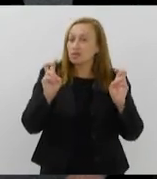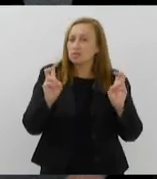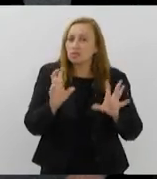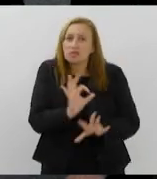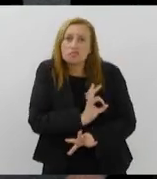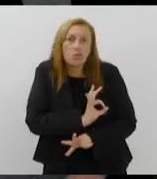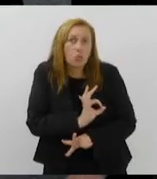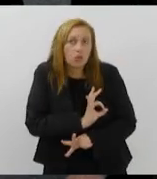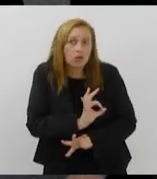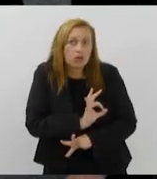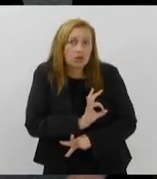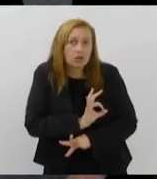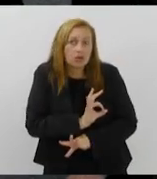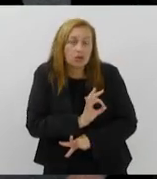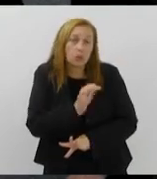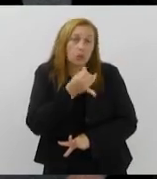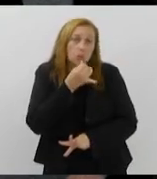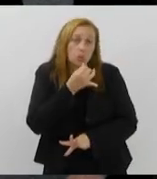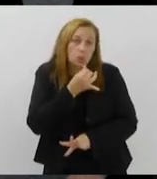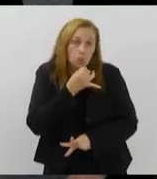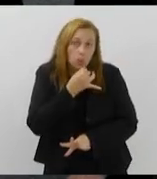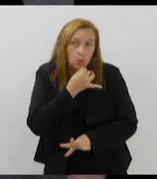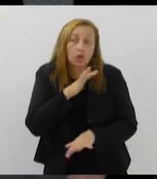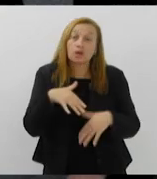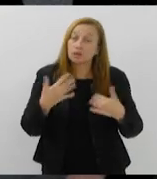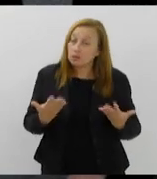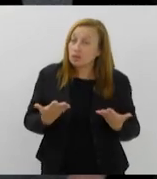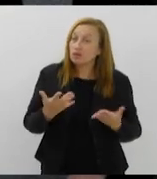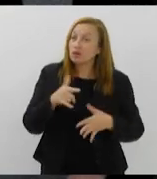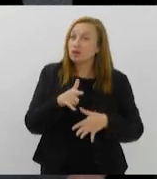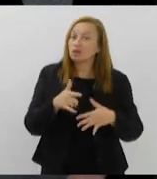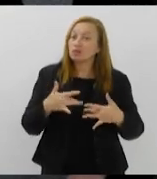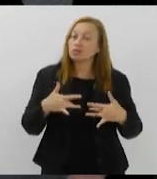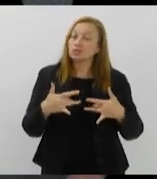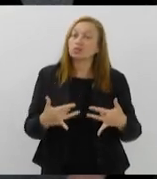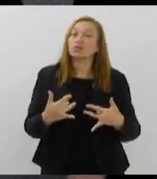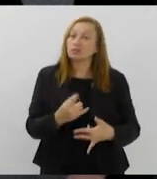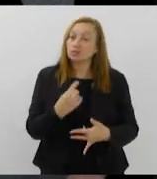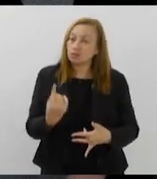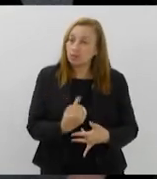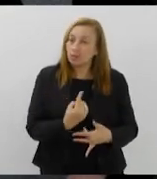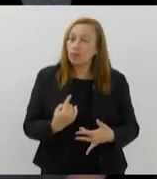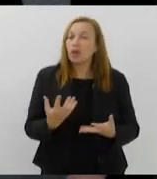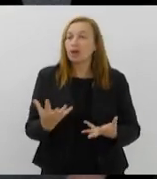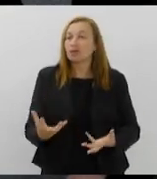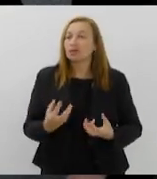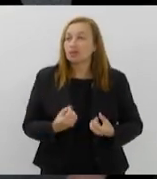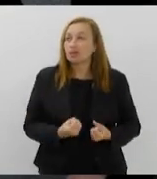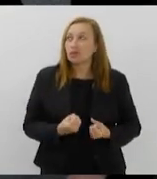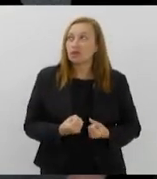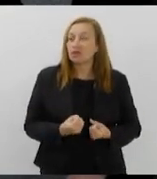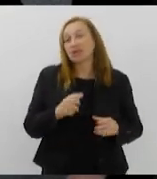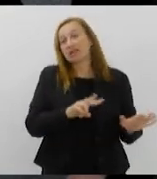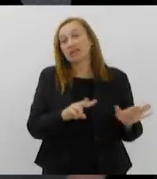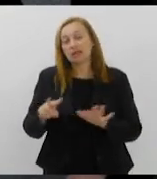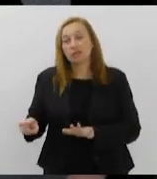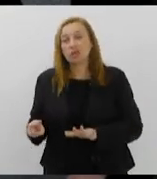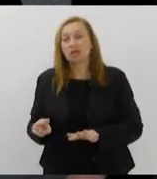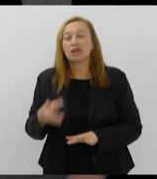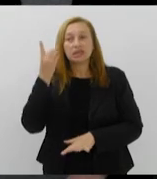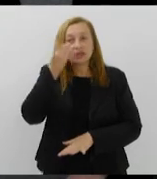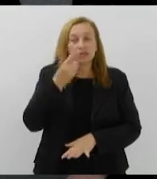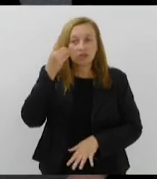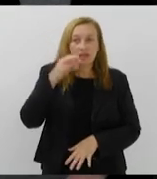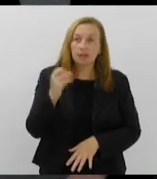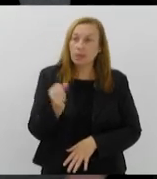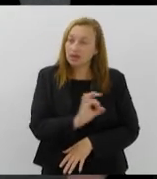polícia. Isso é lamentável. Então, fica aqui a nossa solidariedade. A gente recebeu ainda essa semana, a deputada